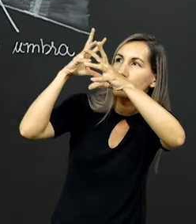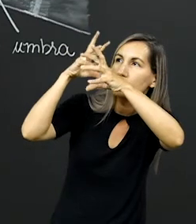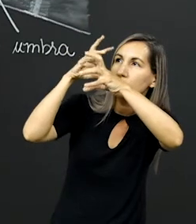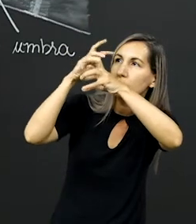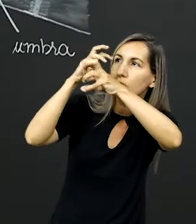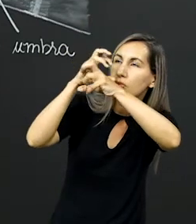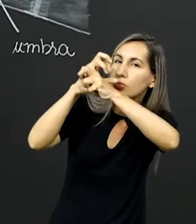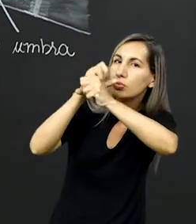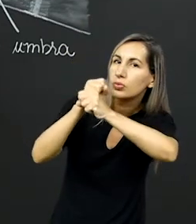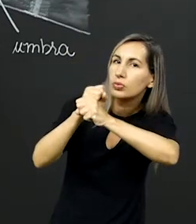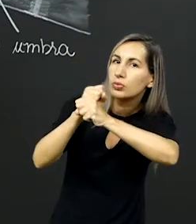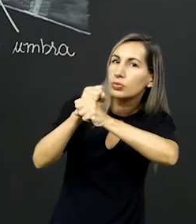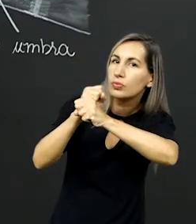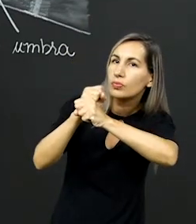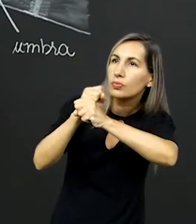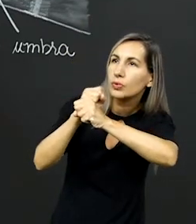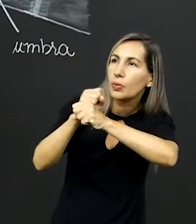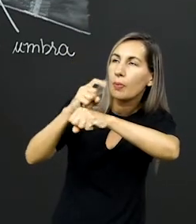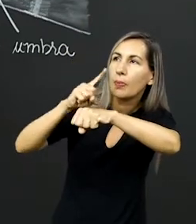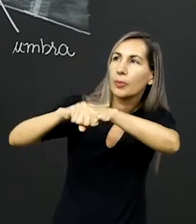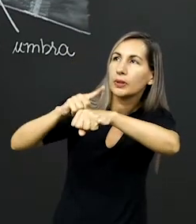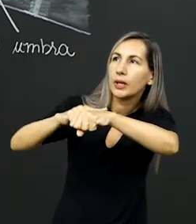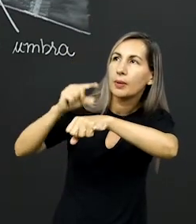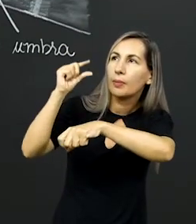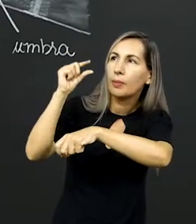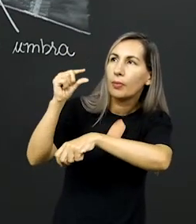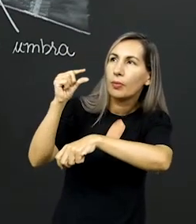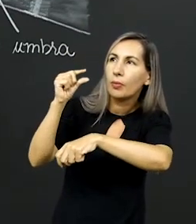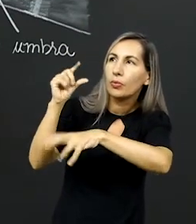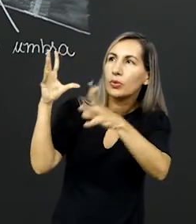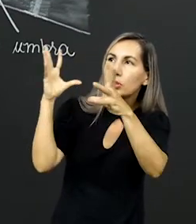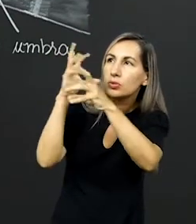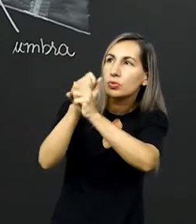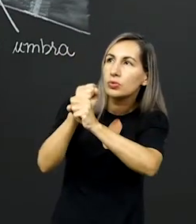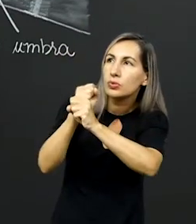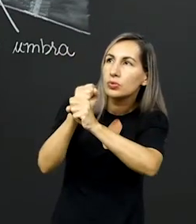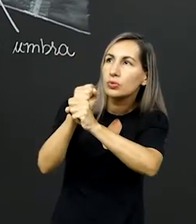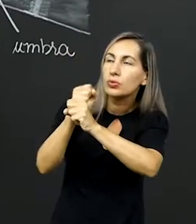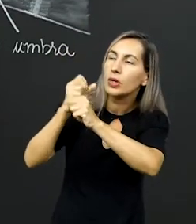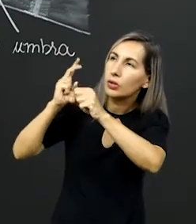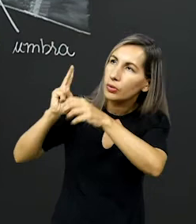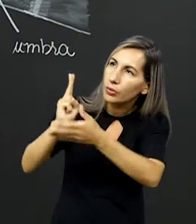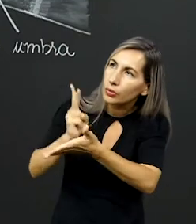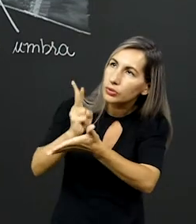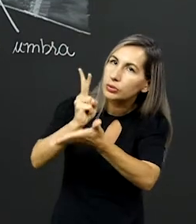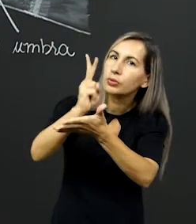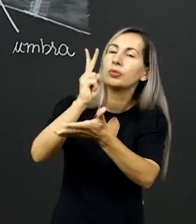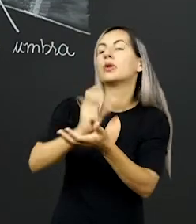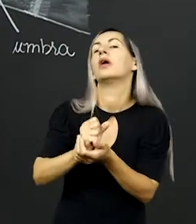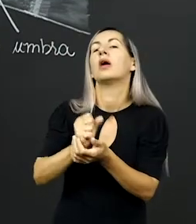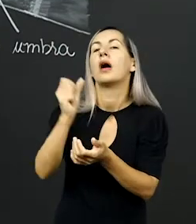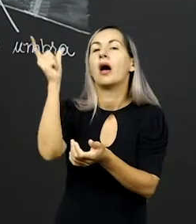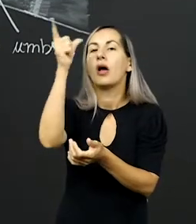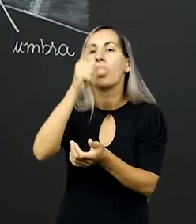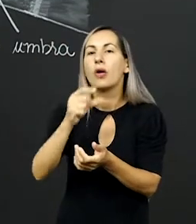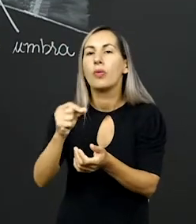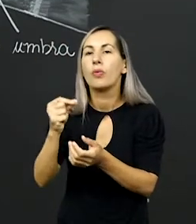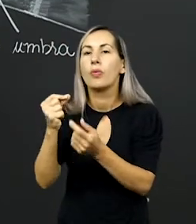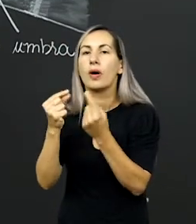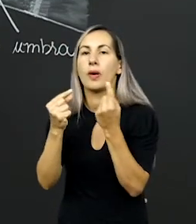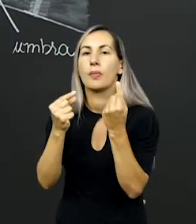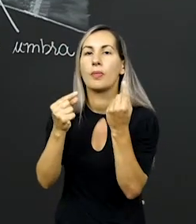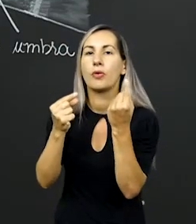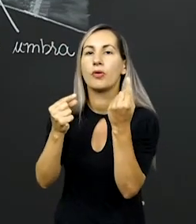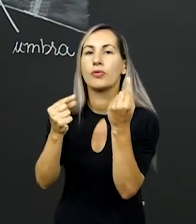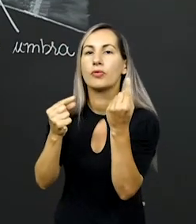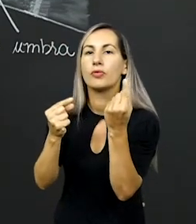ele fica ali por alguns minutos realmente totalmente escuro, o movimento continua, né? Já que essa Lua ela está se movendo, a gente está se movendo,